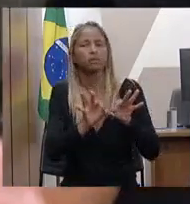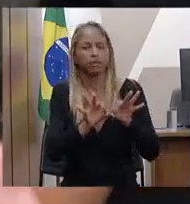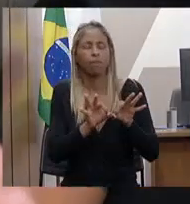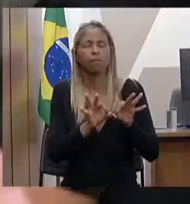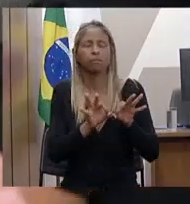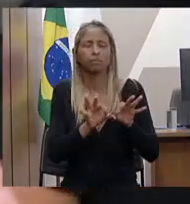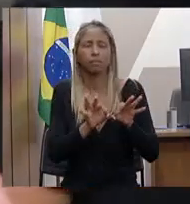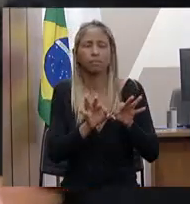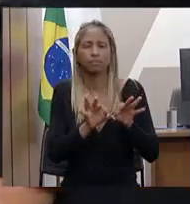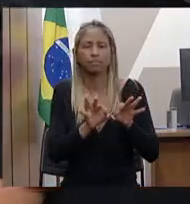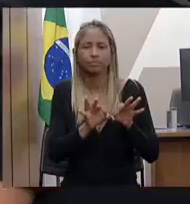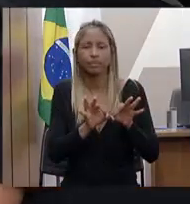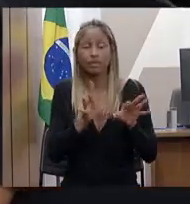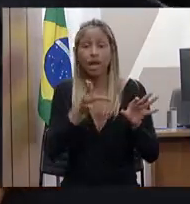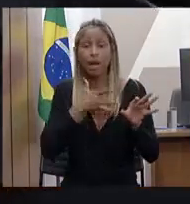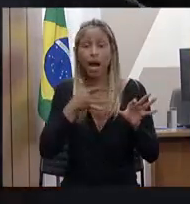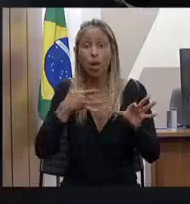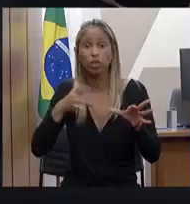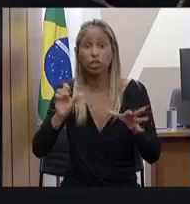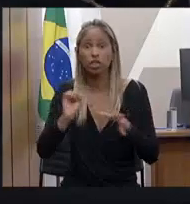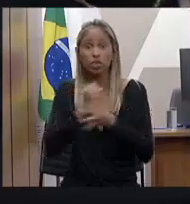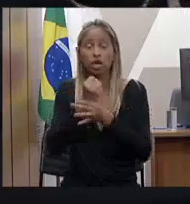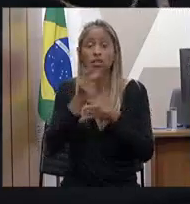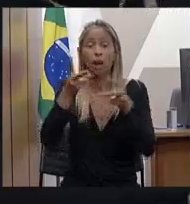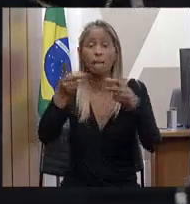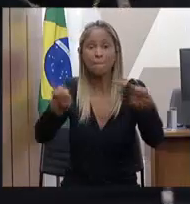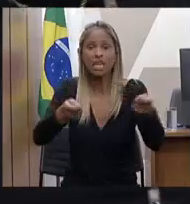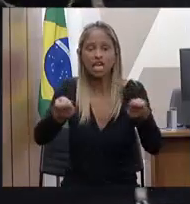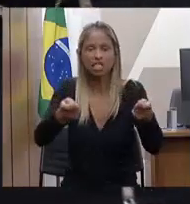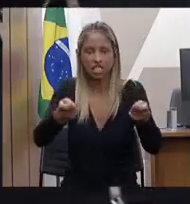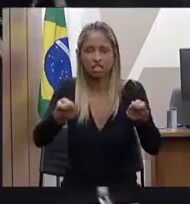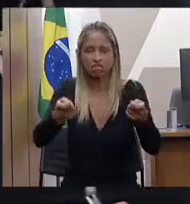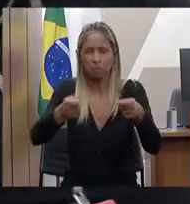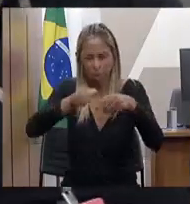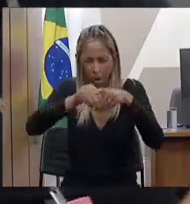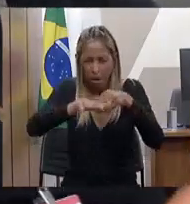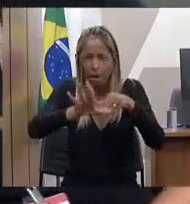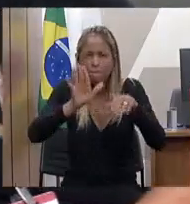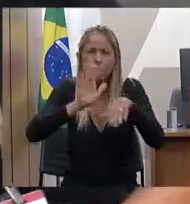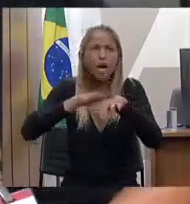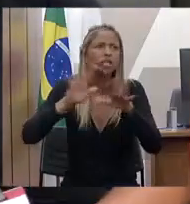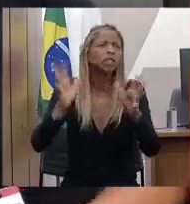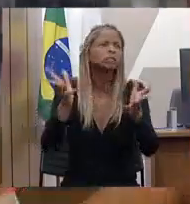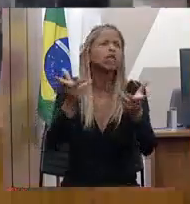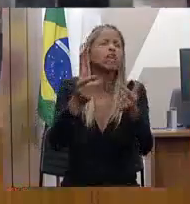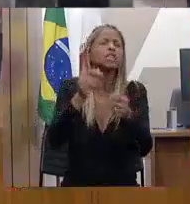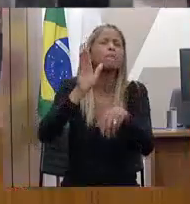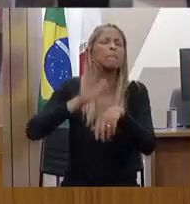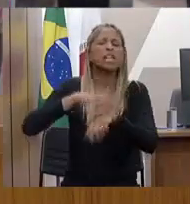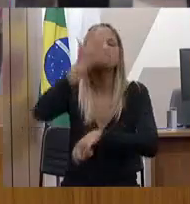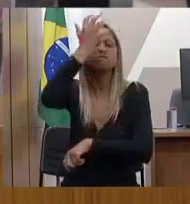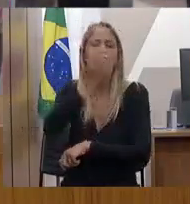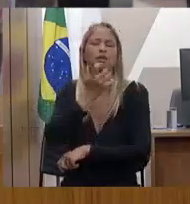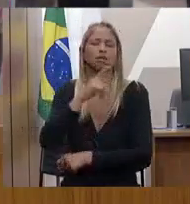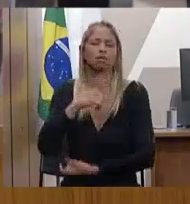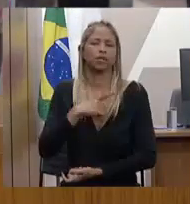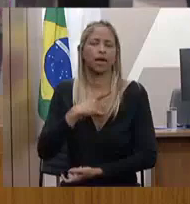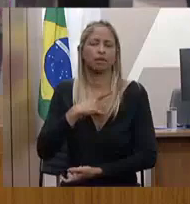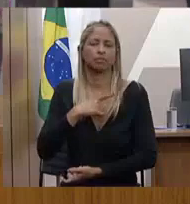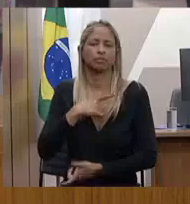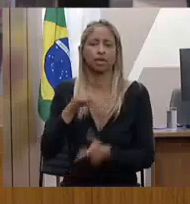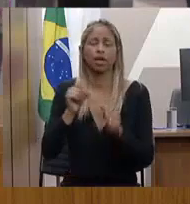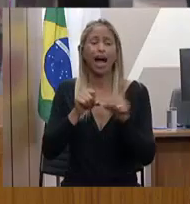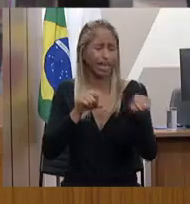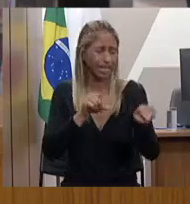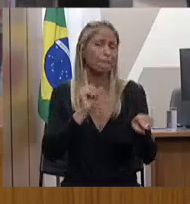uma lei de saúde e segurança nas minas é uma das ações mais perfeitas mais severas que tem e o que que nós